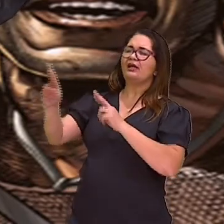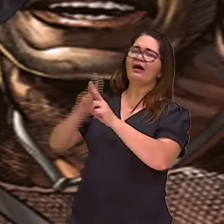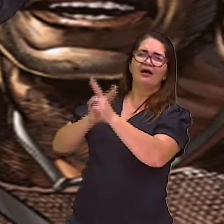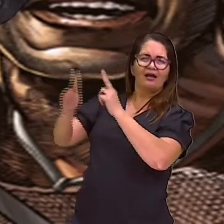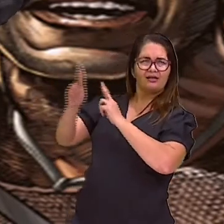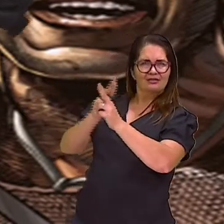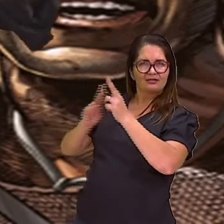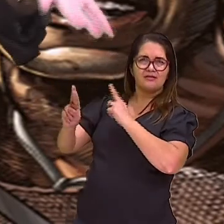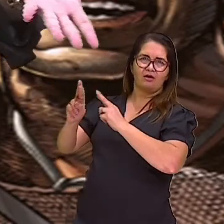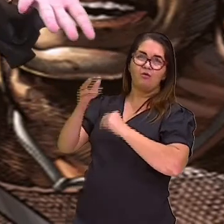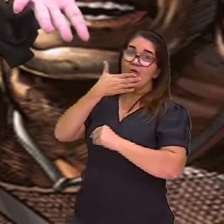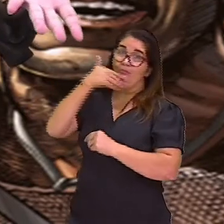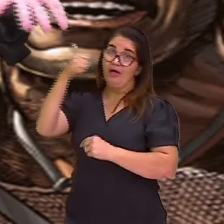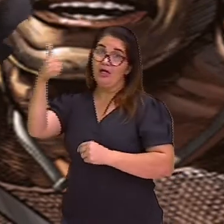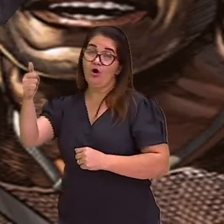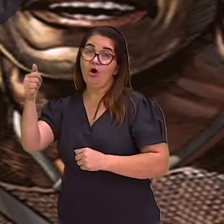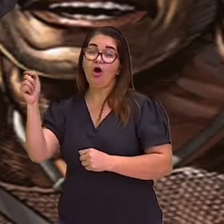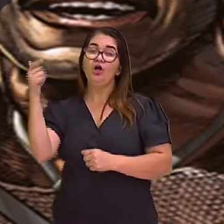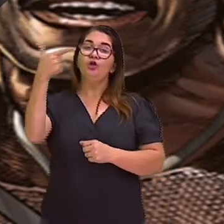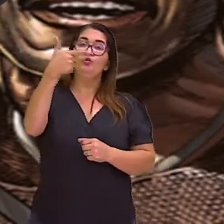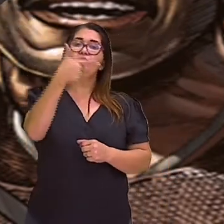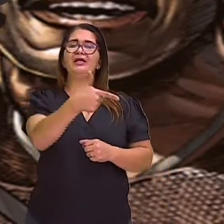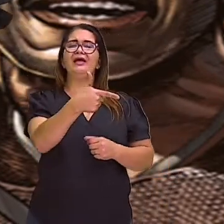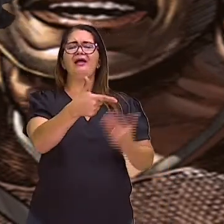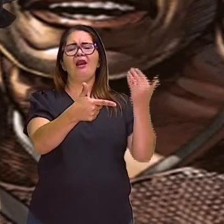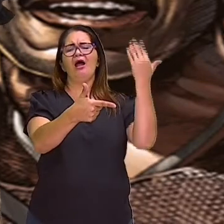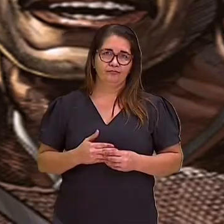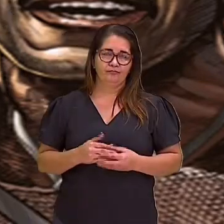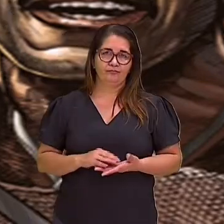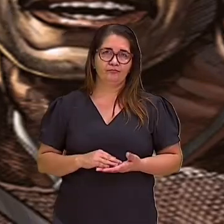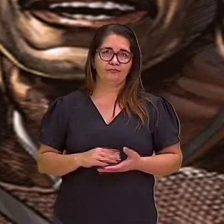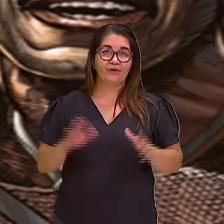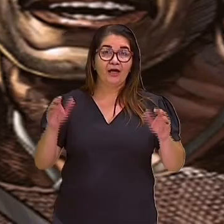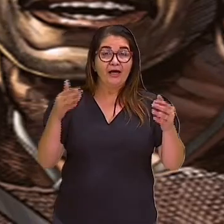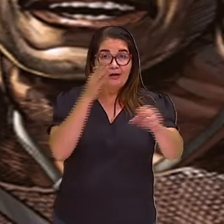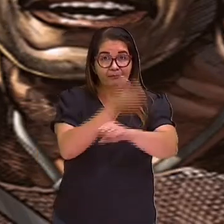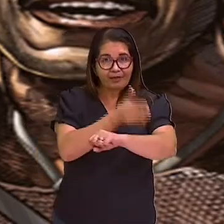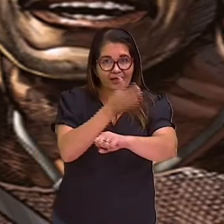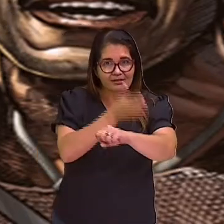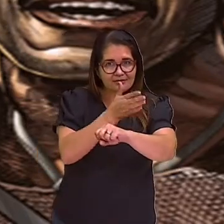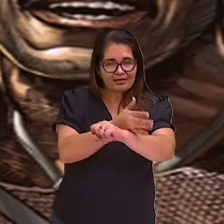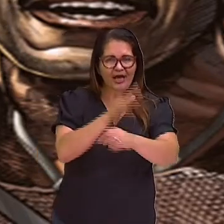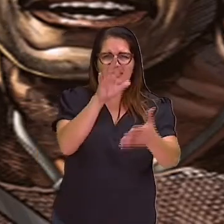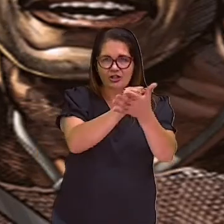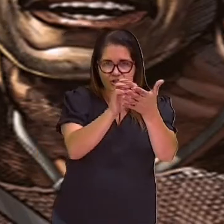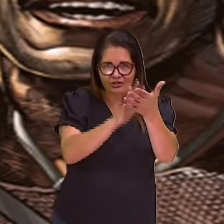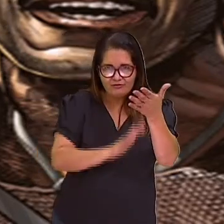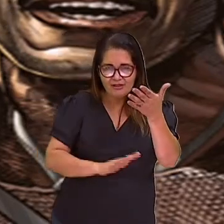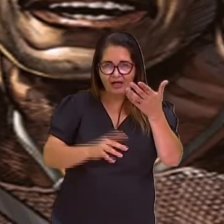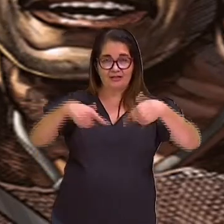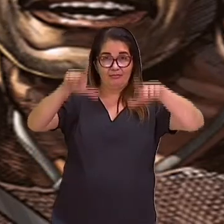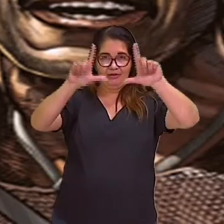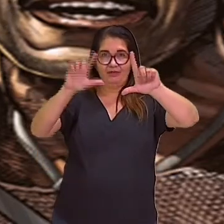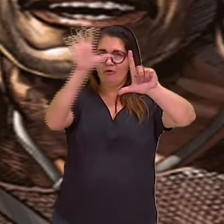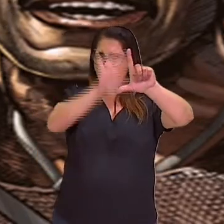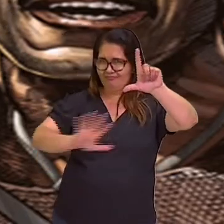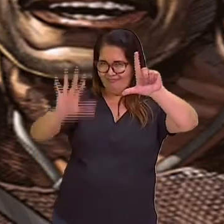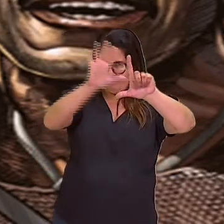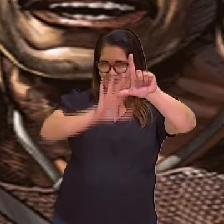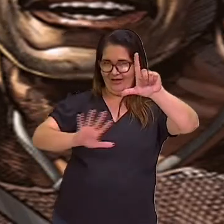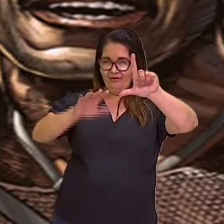das terras de origem. E para acessar nossas atividades na plataforma SmetGV,